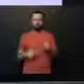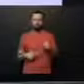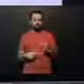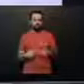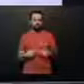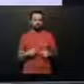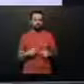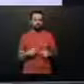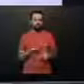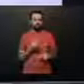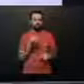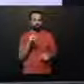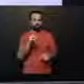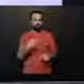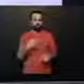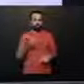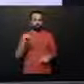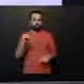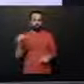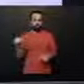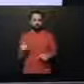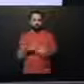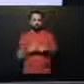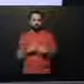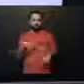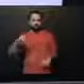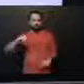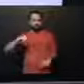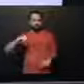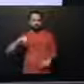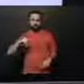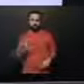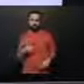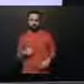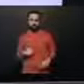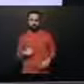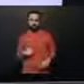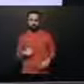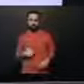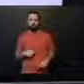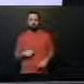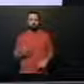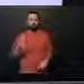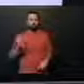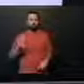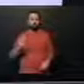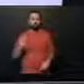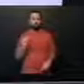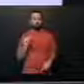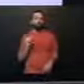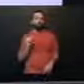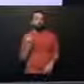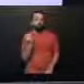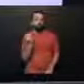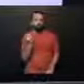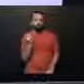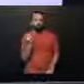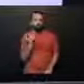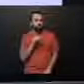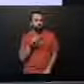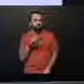ou seja, se eu fosse compor tudo pela ordem das unidades, eu teria que ficar contando